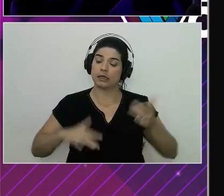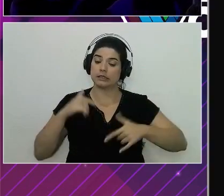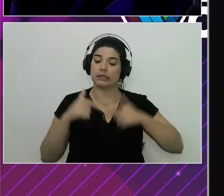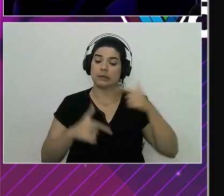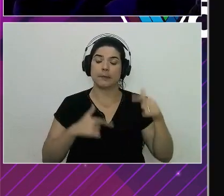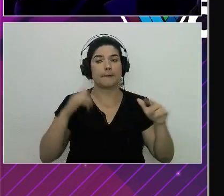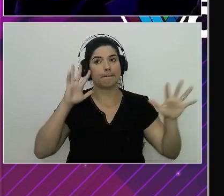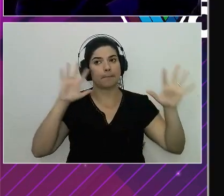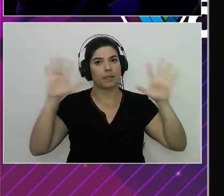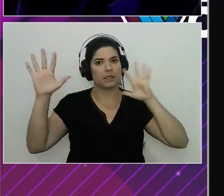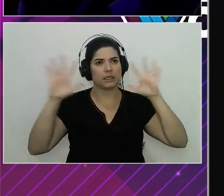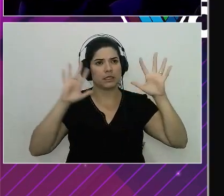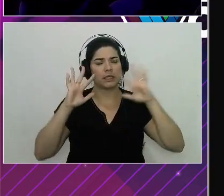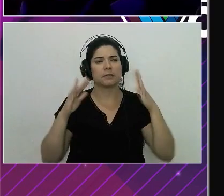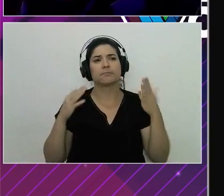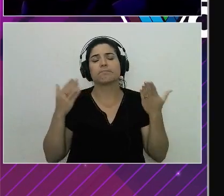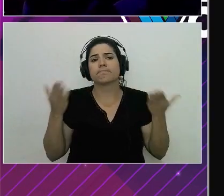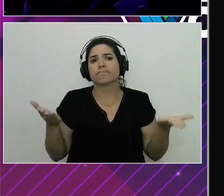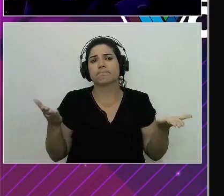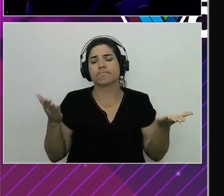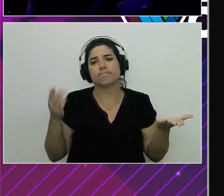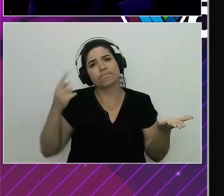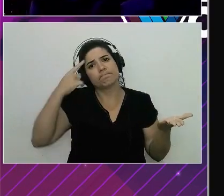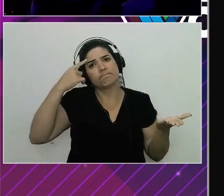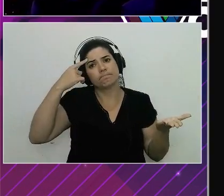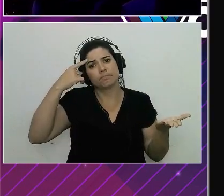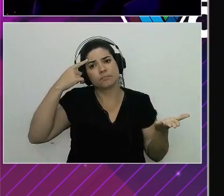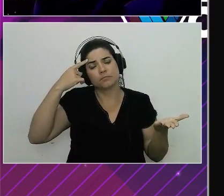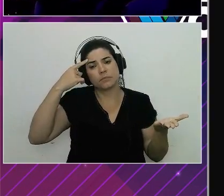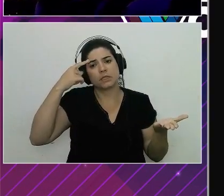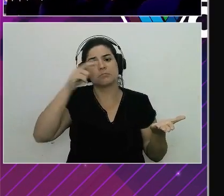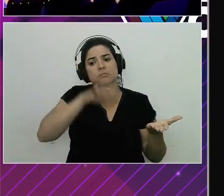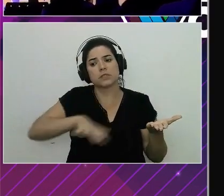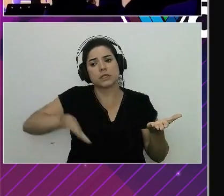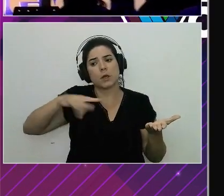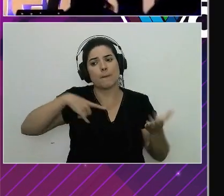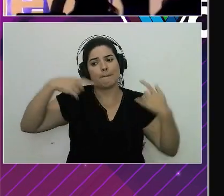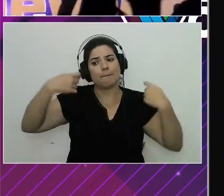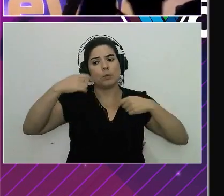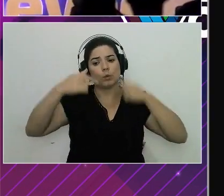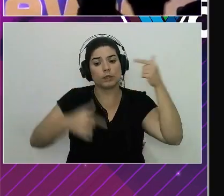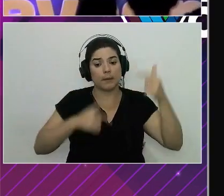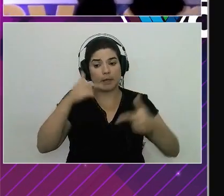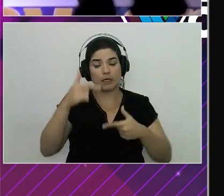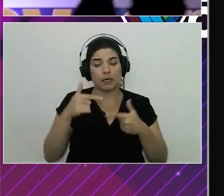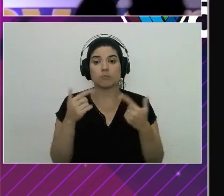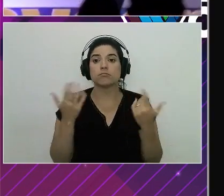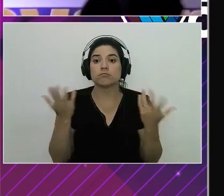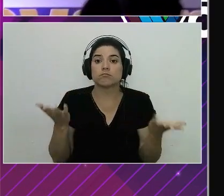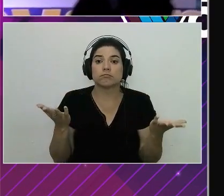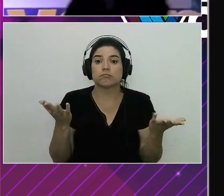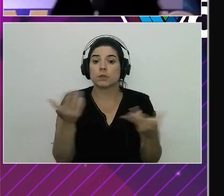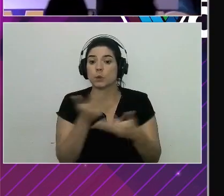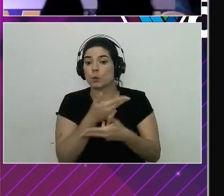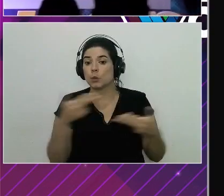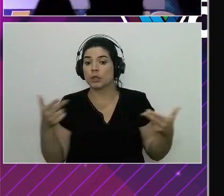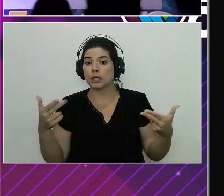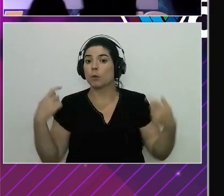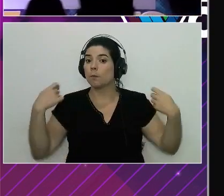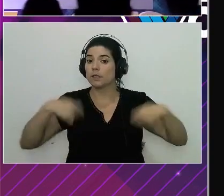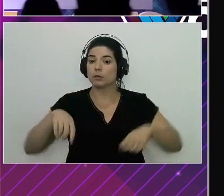quais são as ideias, quais são os cenários do que eu preciso trabalhar, quais são as coisas que eu preciso testar